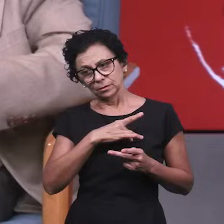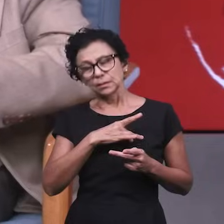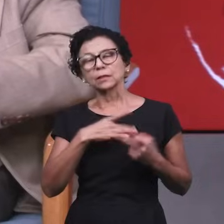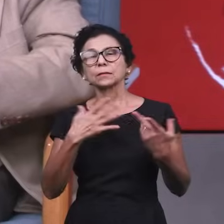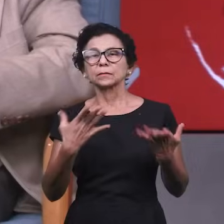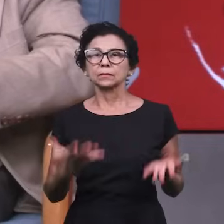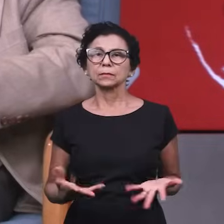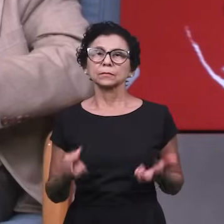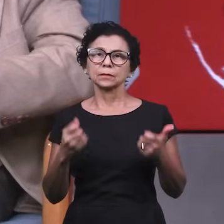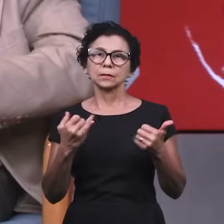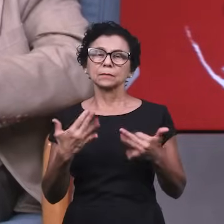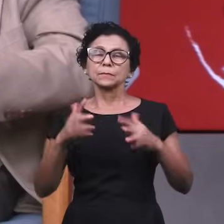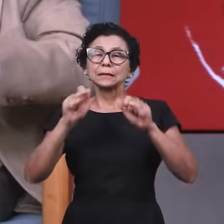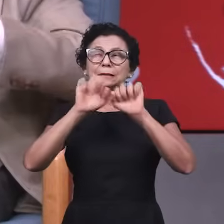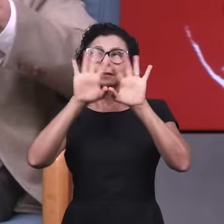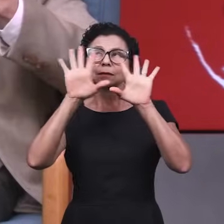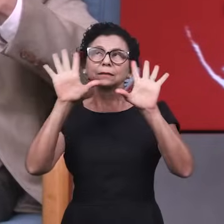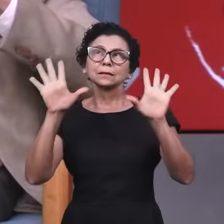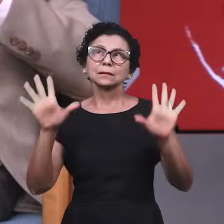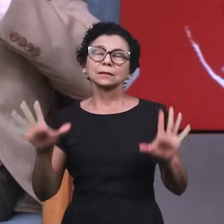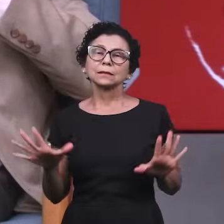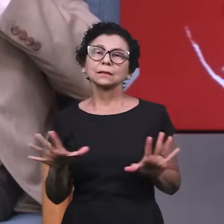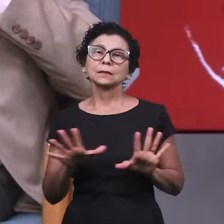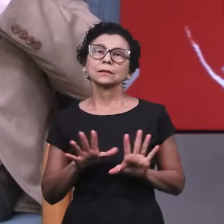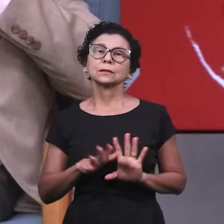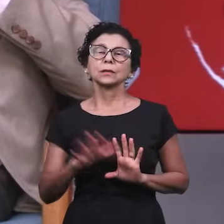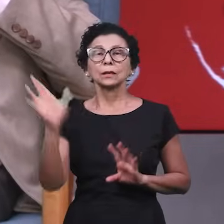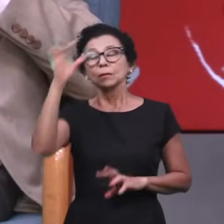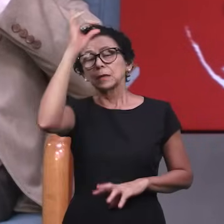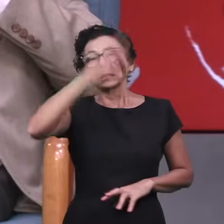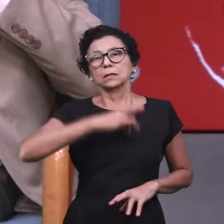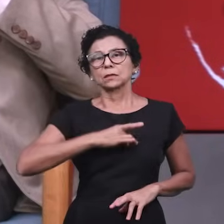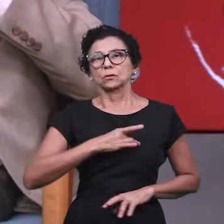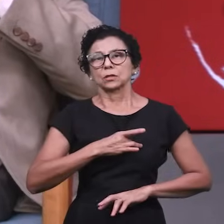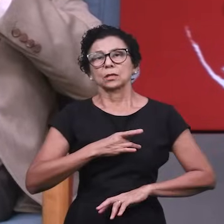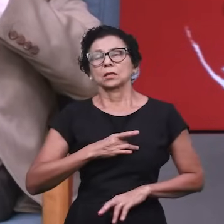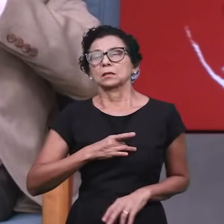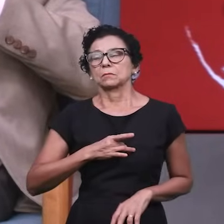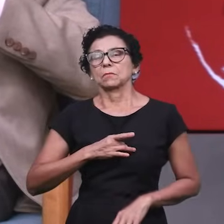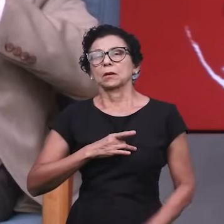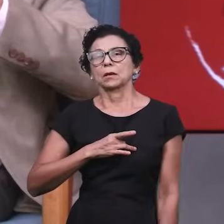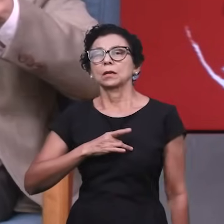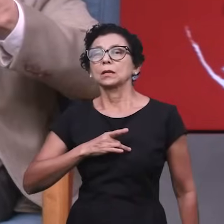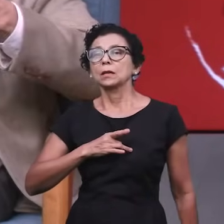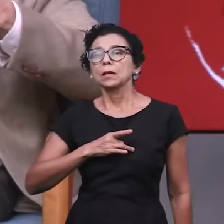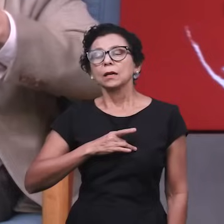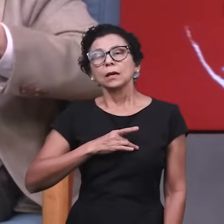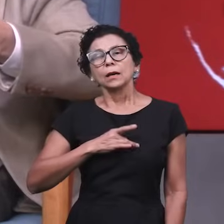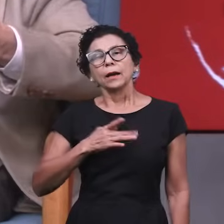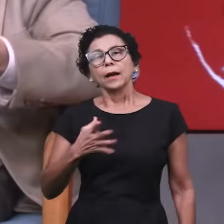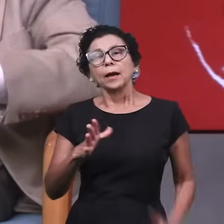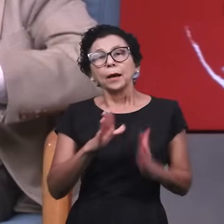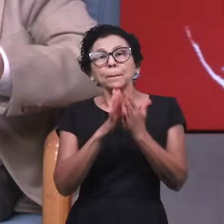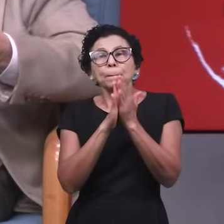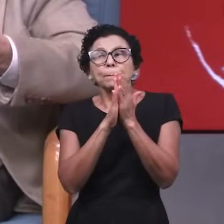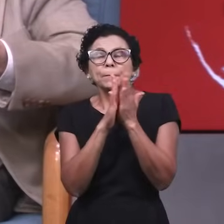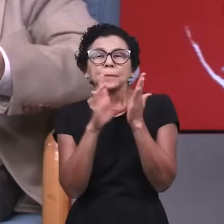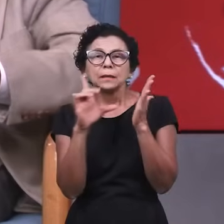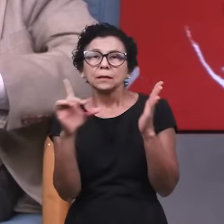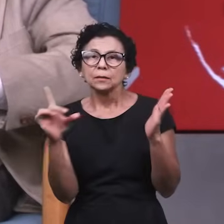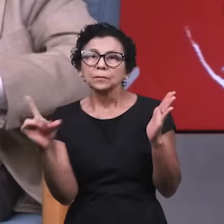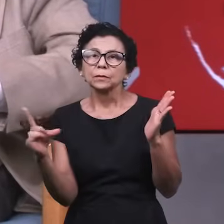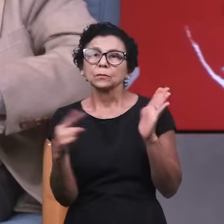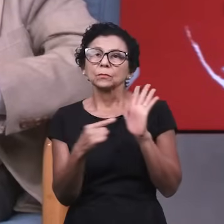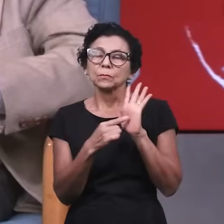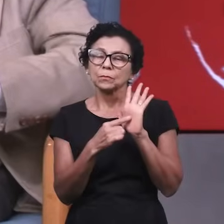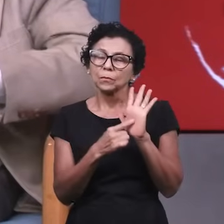que o batismo com o Espírito Santo não é uma doutrina nossa, de nós pentecostais, mas é bíblica. O apóstolo Paulo